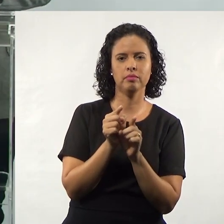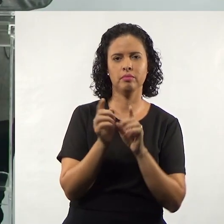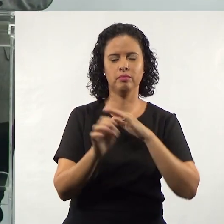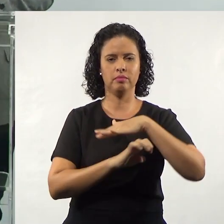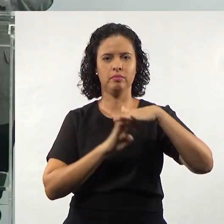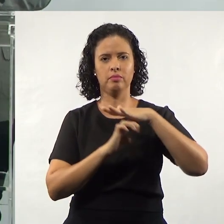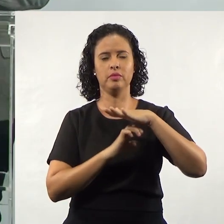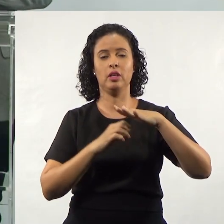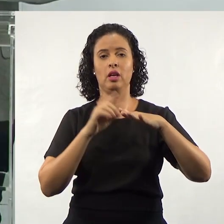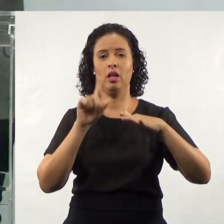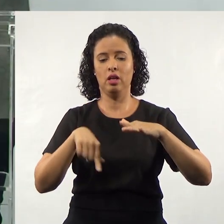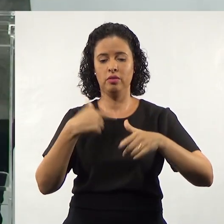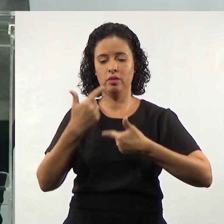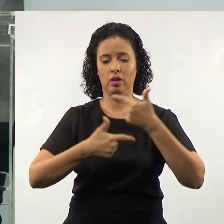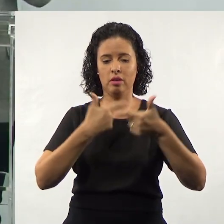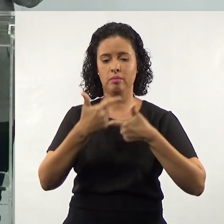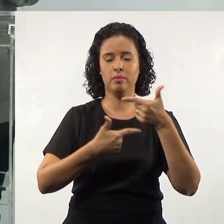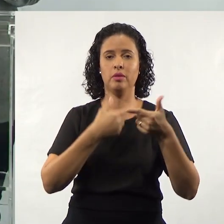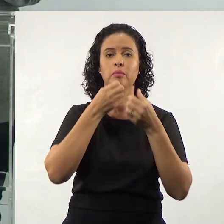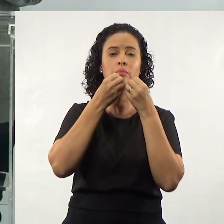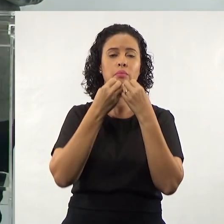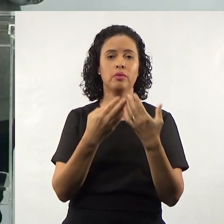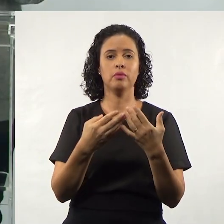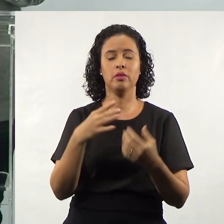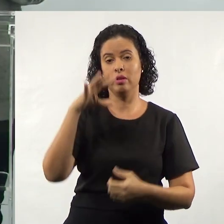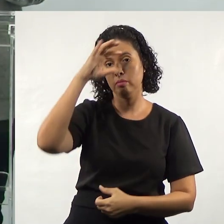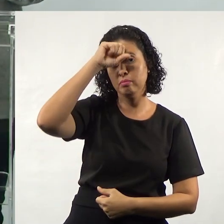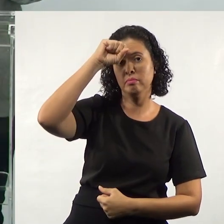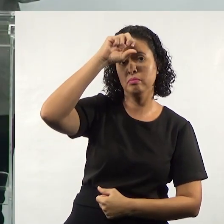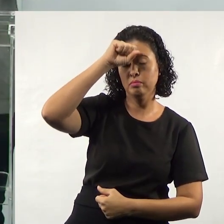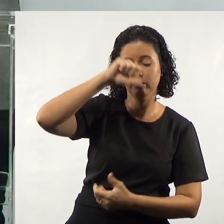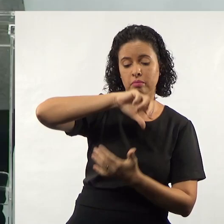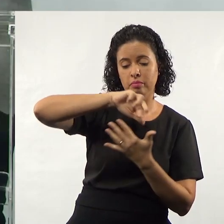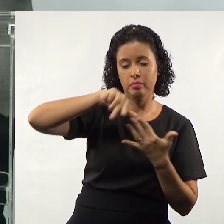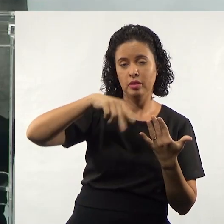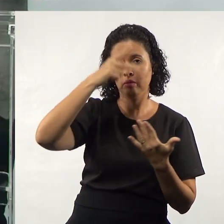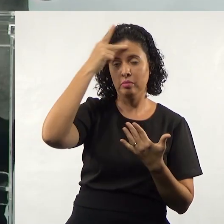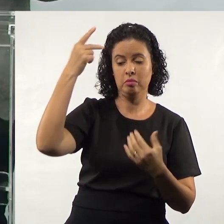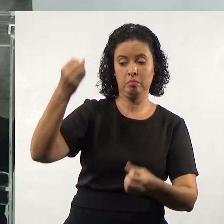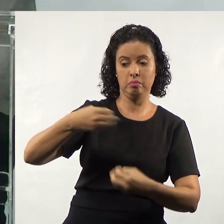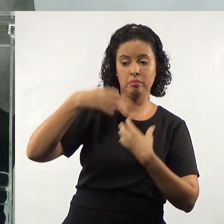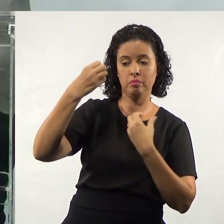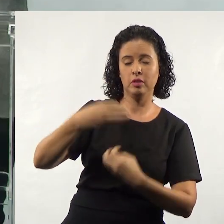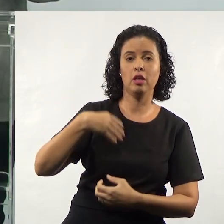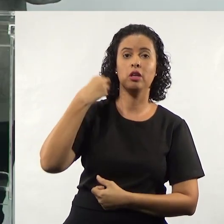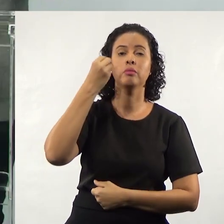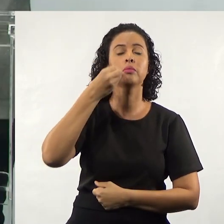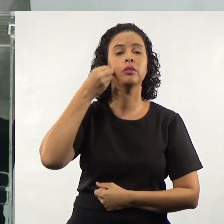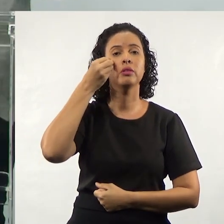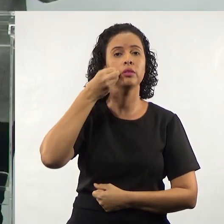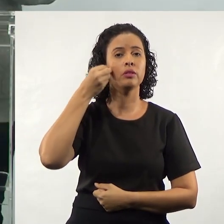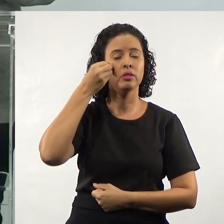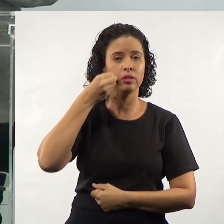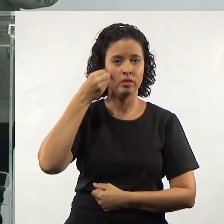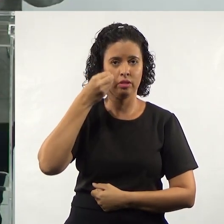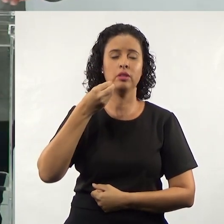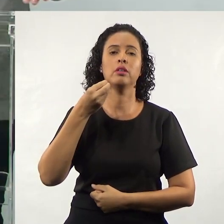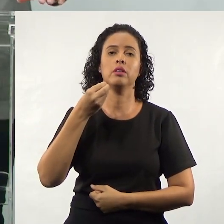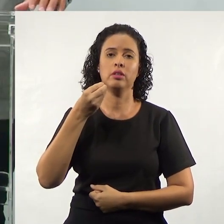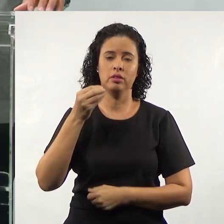trabalho muito bom, você aprende demais com tudo aquilo que eles te ensinam e a experiência dos